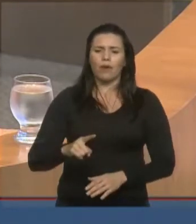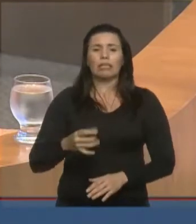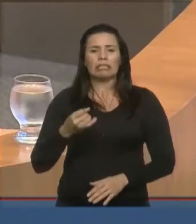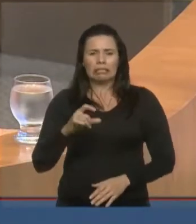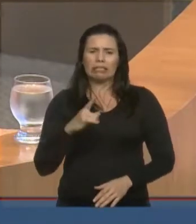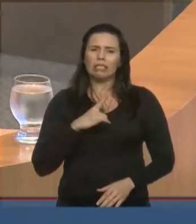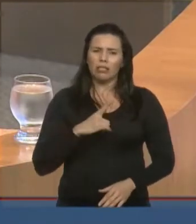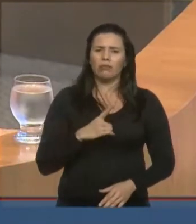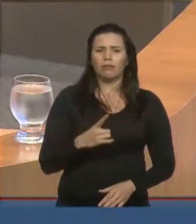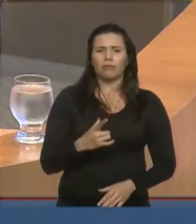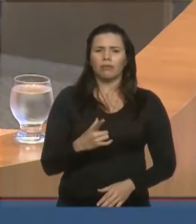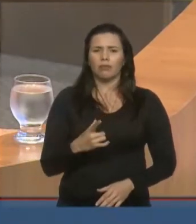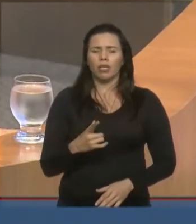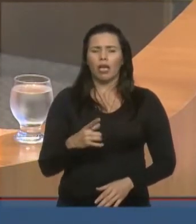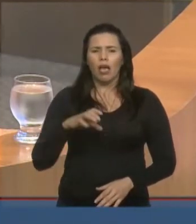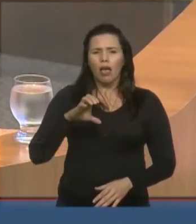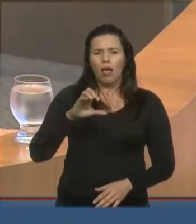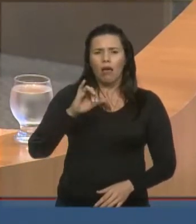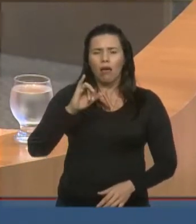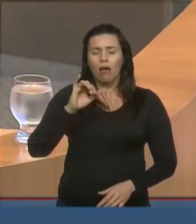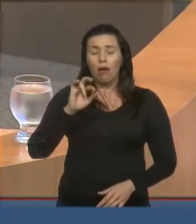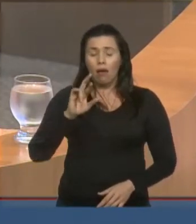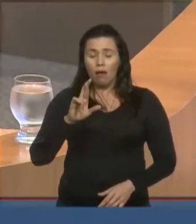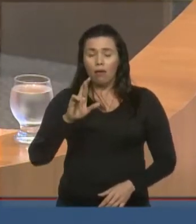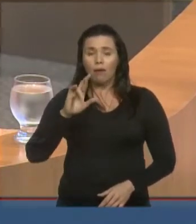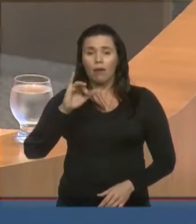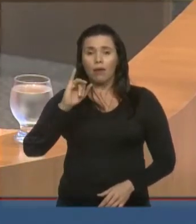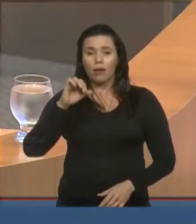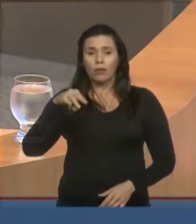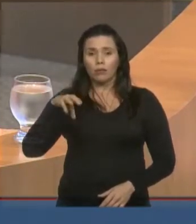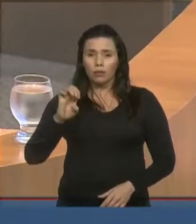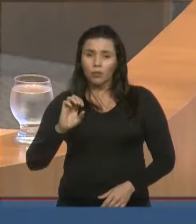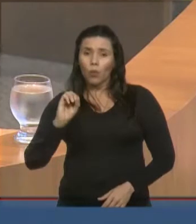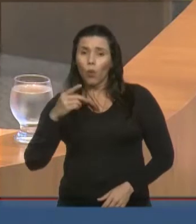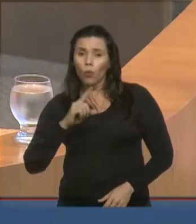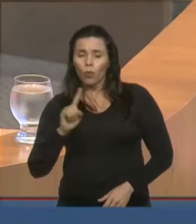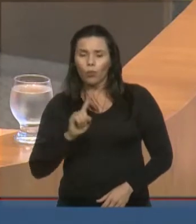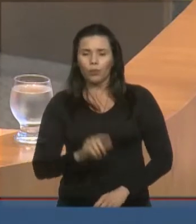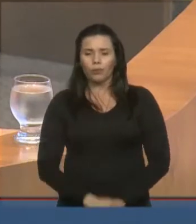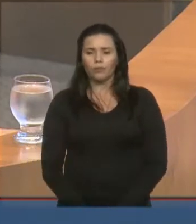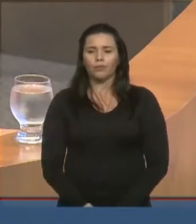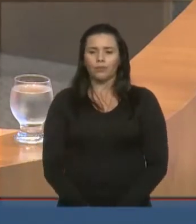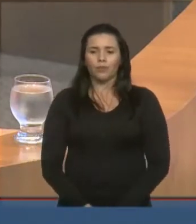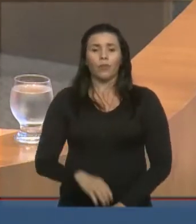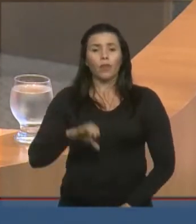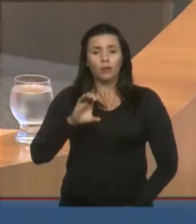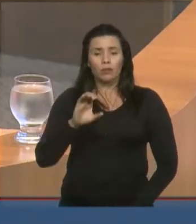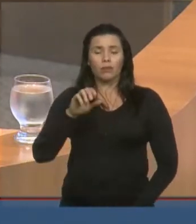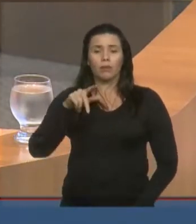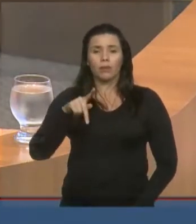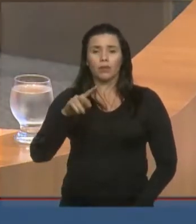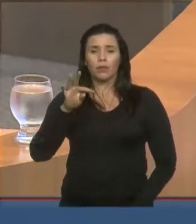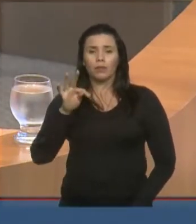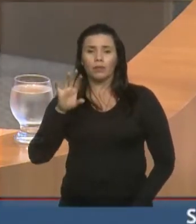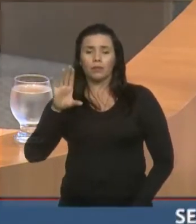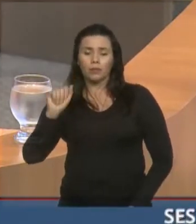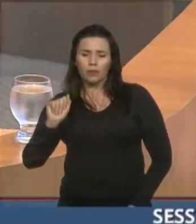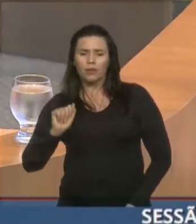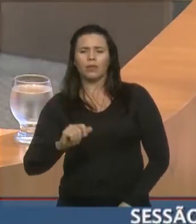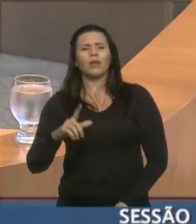diapasão, o CPTCA tem recebido, ao longo destes anos, o apoio direto do brioso Instituto Médico